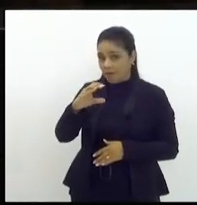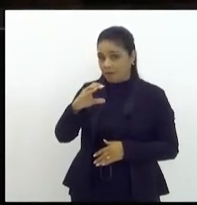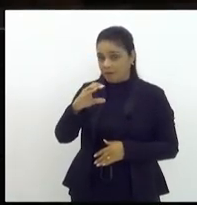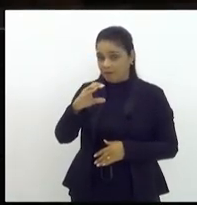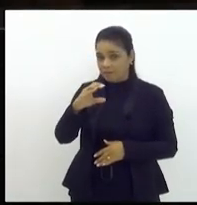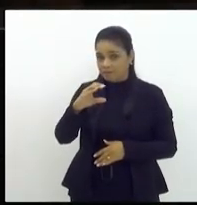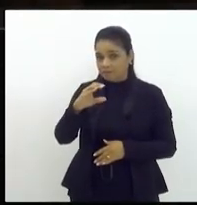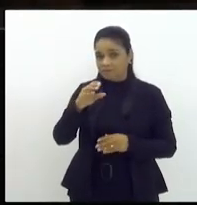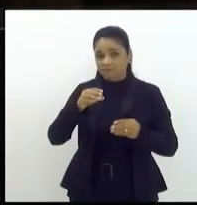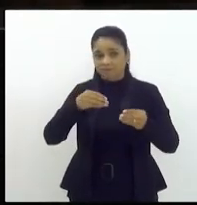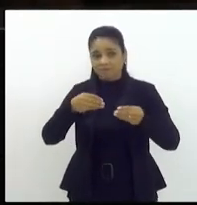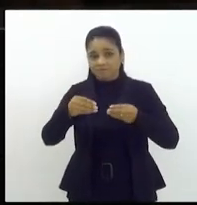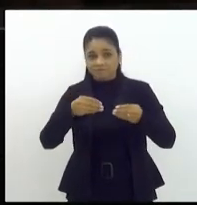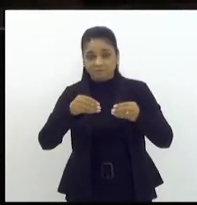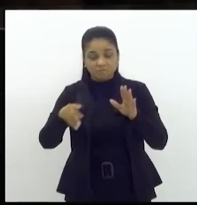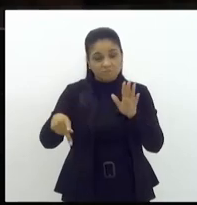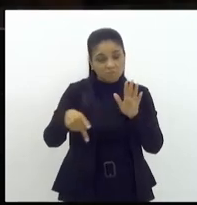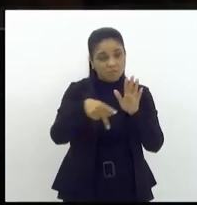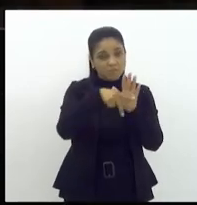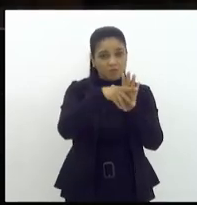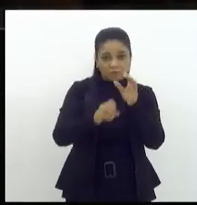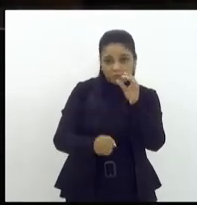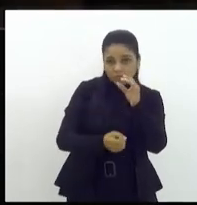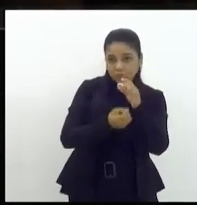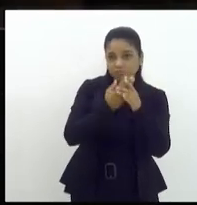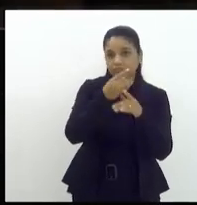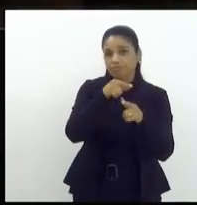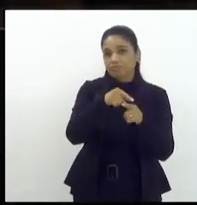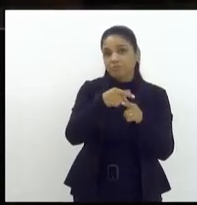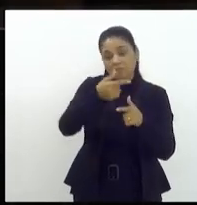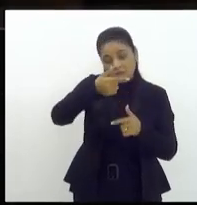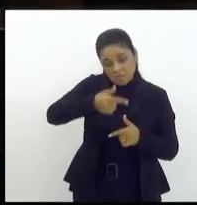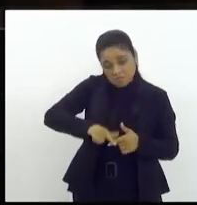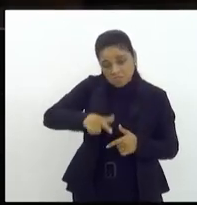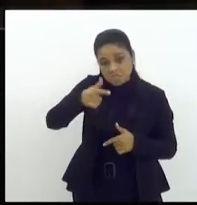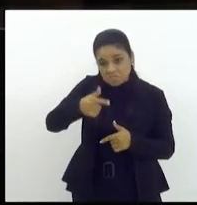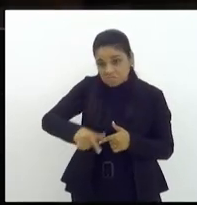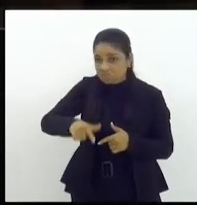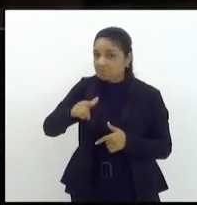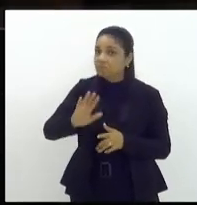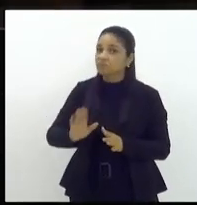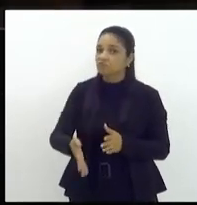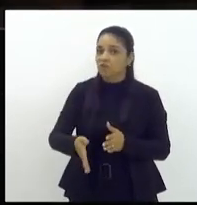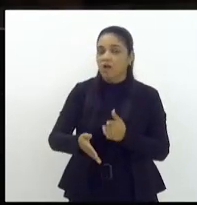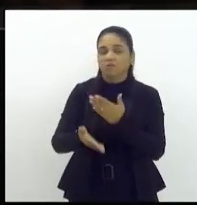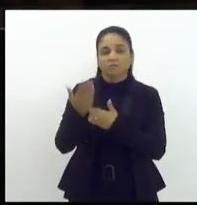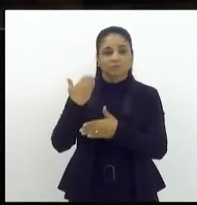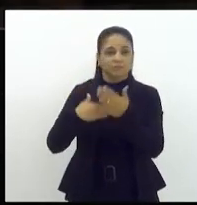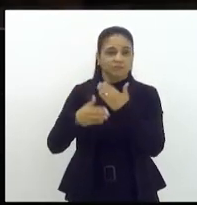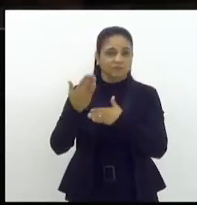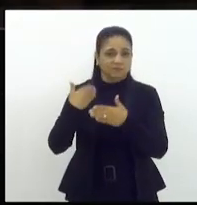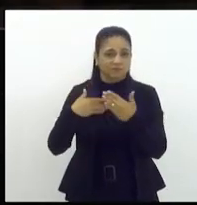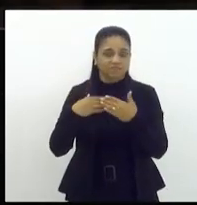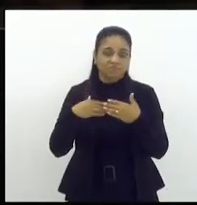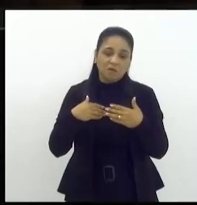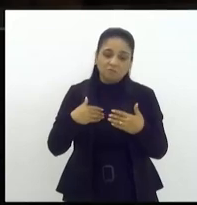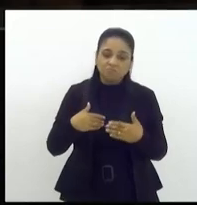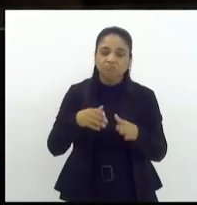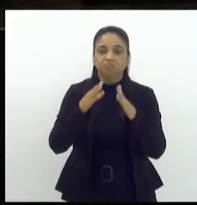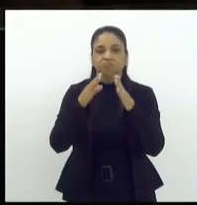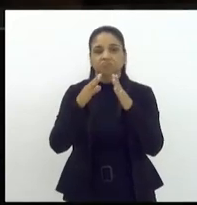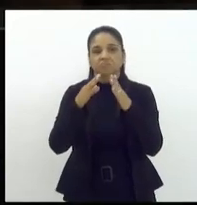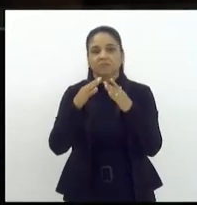de ter projeto isso é quase repetitivo já aconteceu diversas vezes mas não foi à frente né